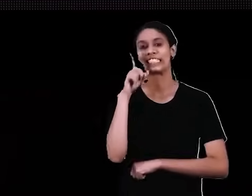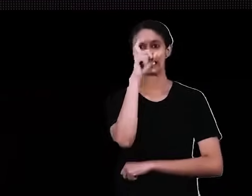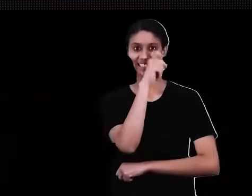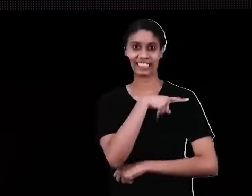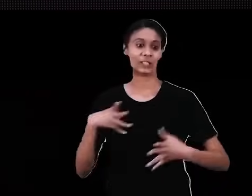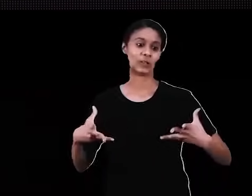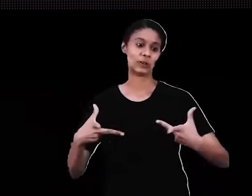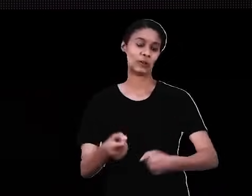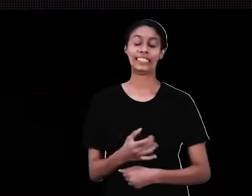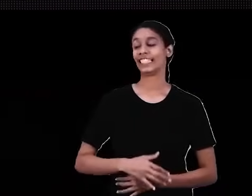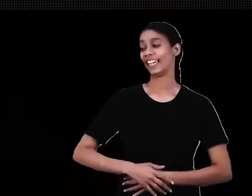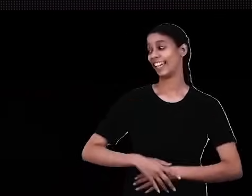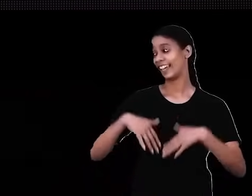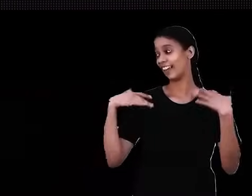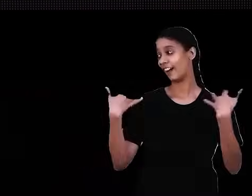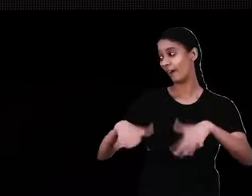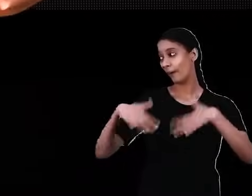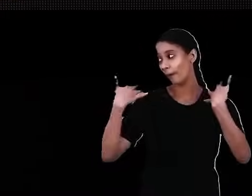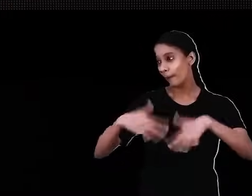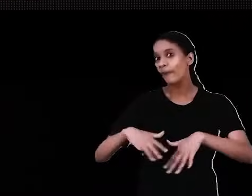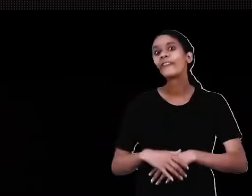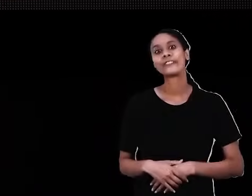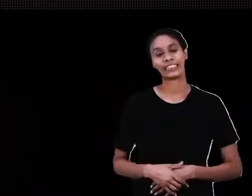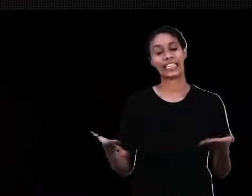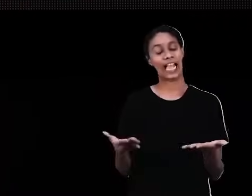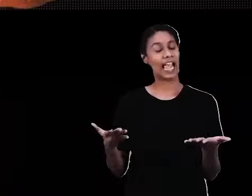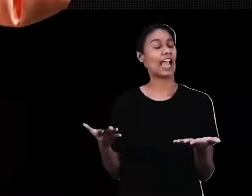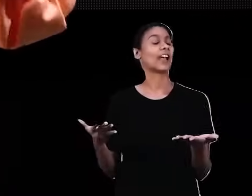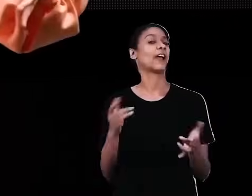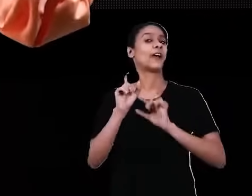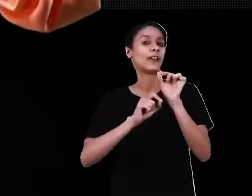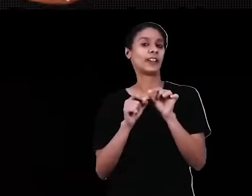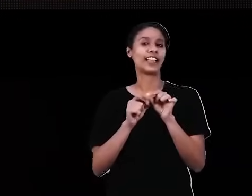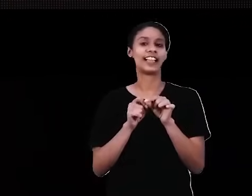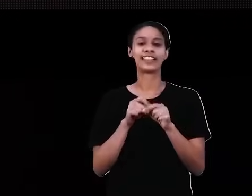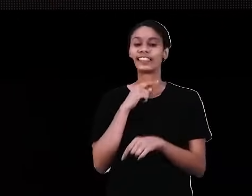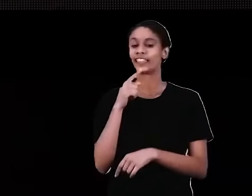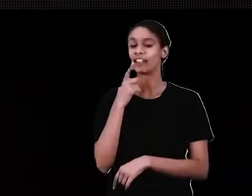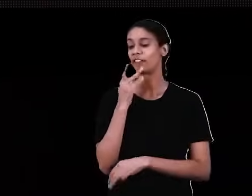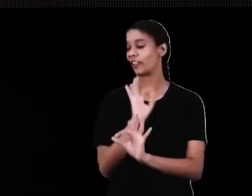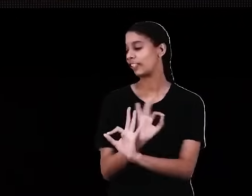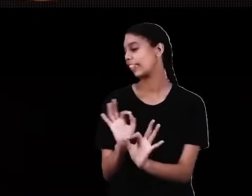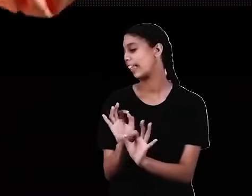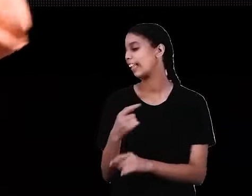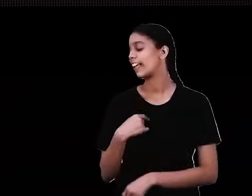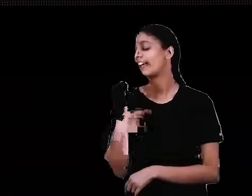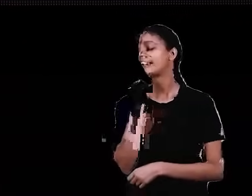Todo mundo fala logo, eita. Eita, nessa hora ninguém desce na palavradão. Dê um brado de